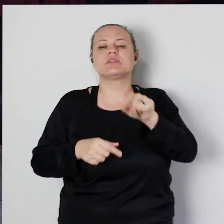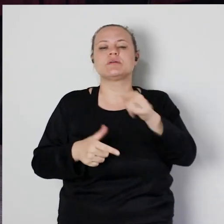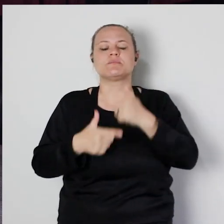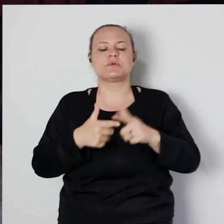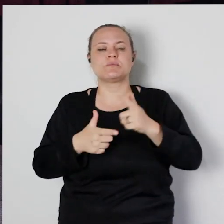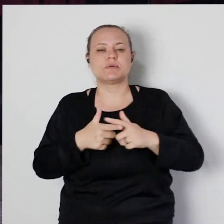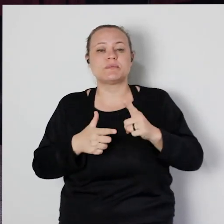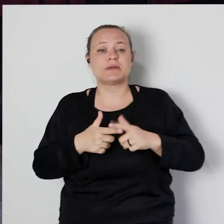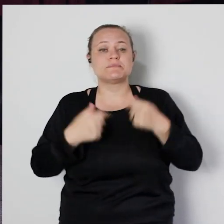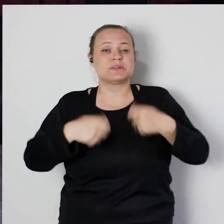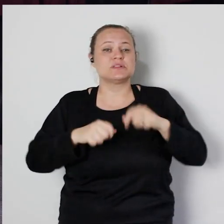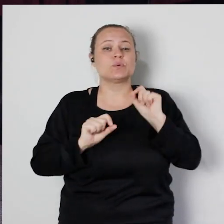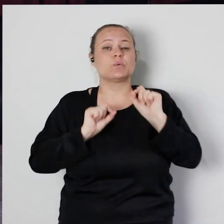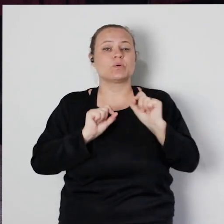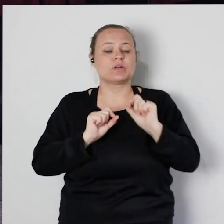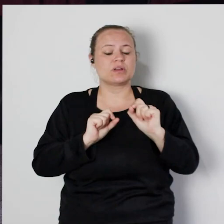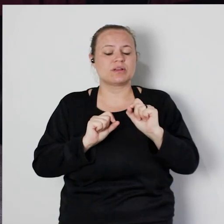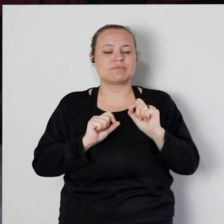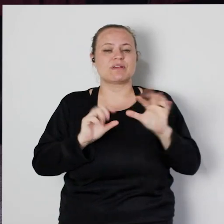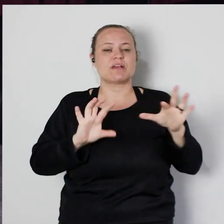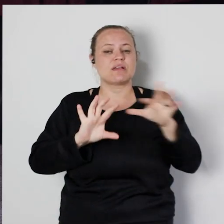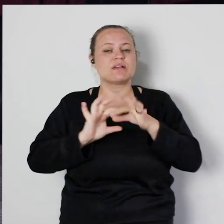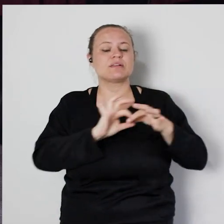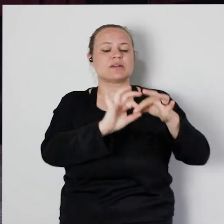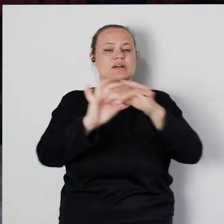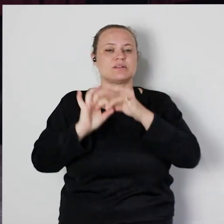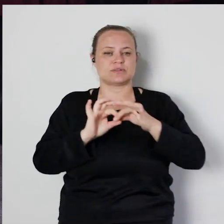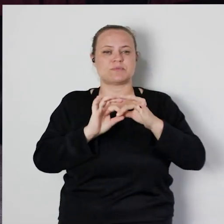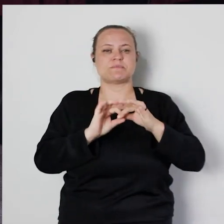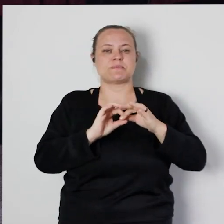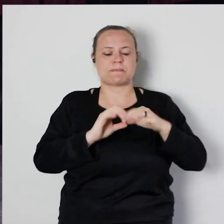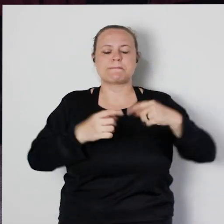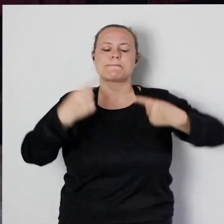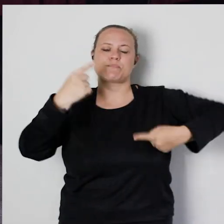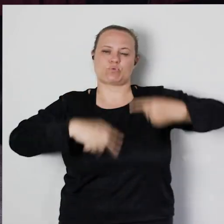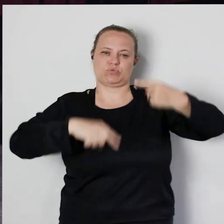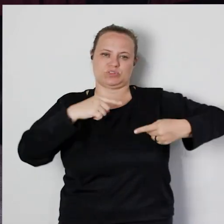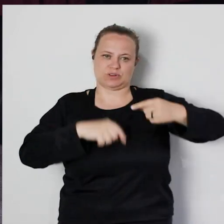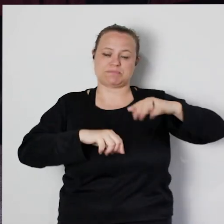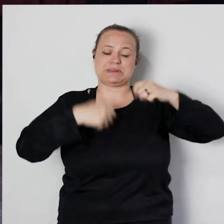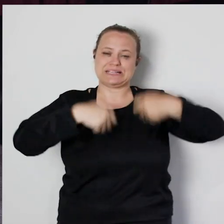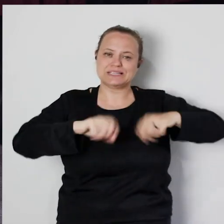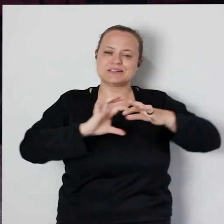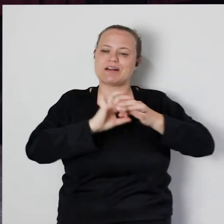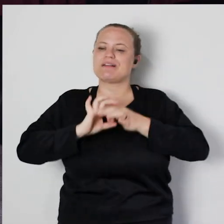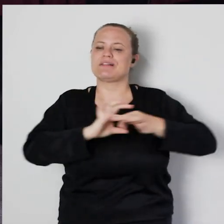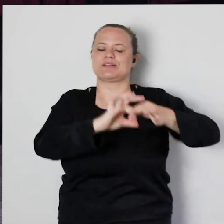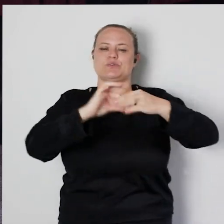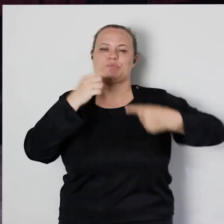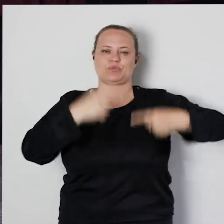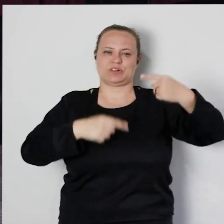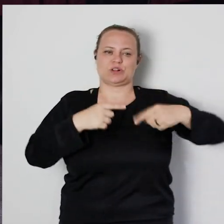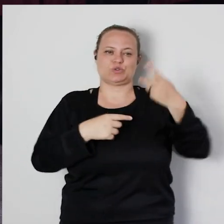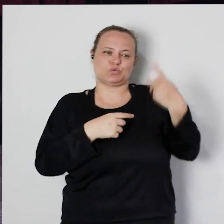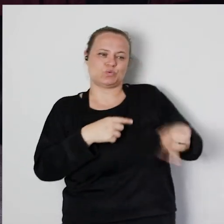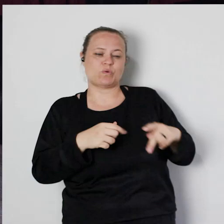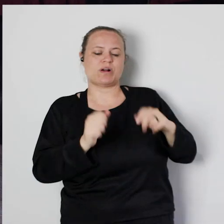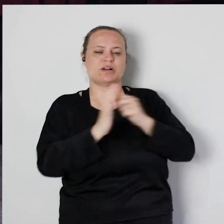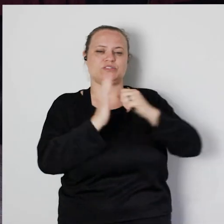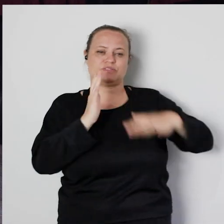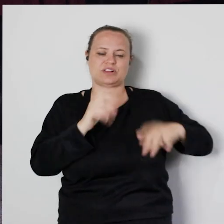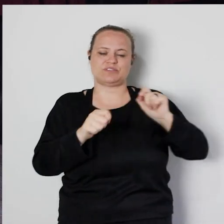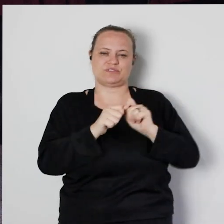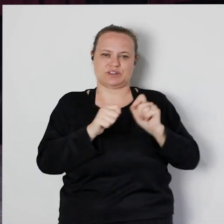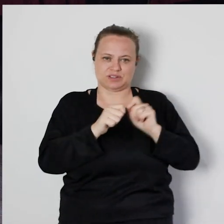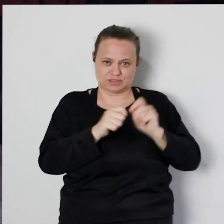instaladas, né? Porque a solução para esses problemas, elas exigem aí um envolvimento para além, é